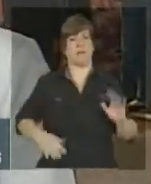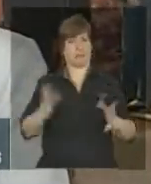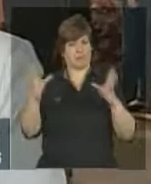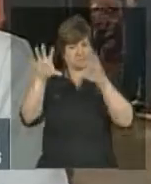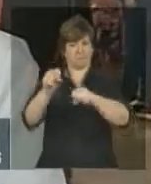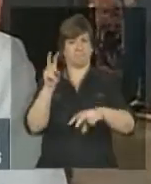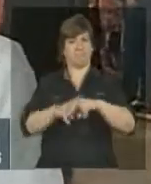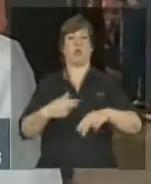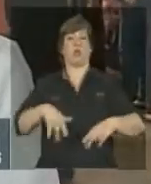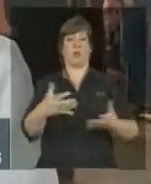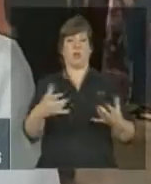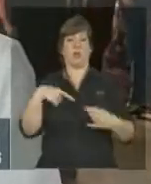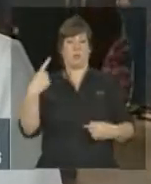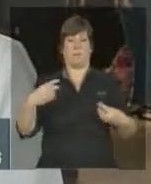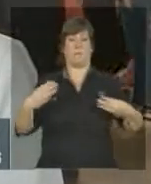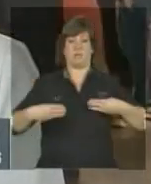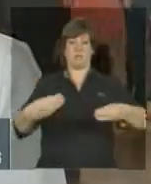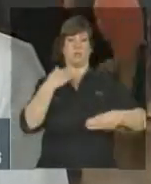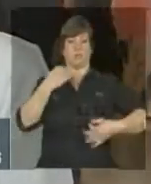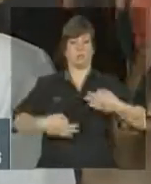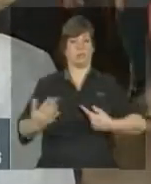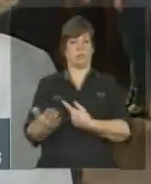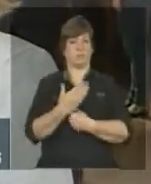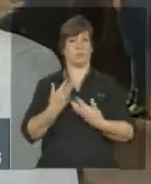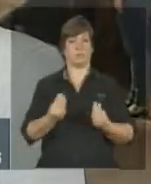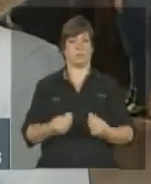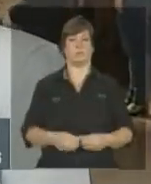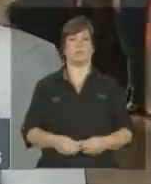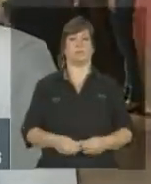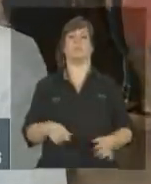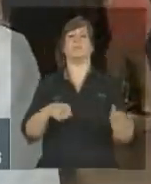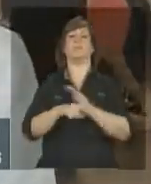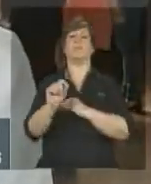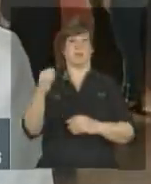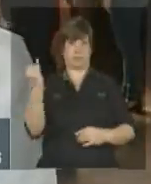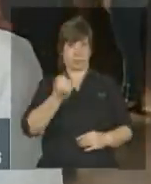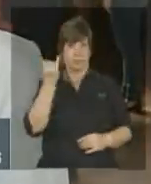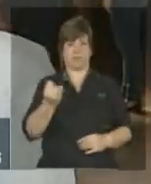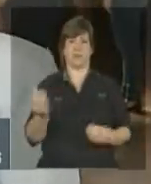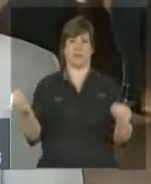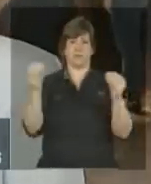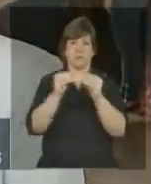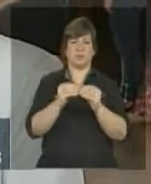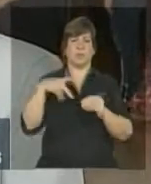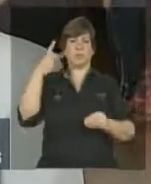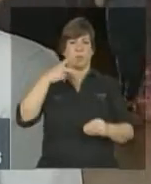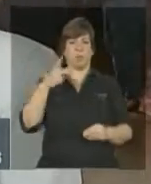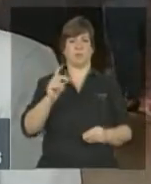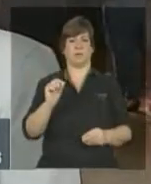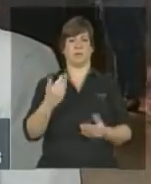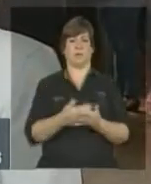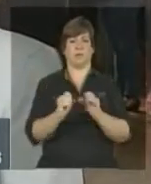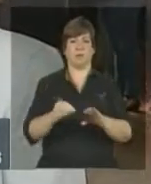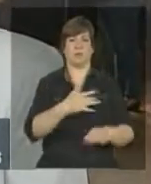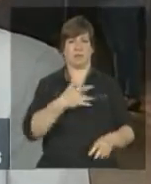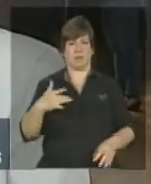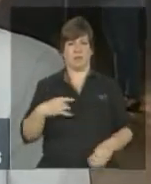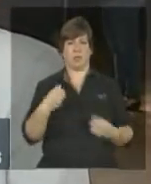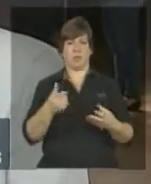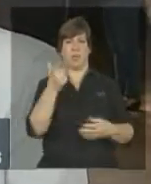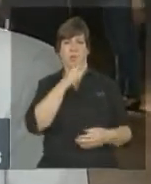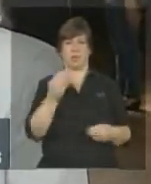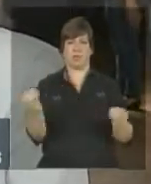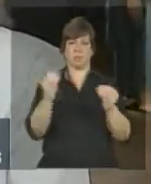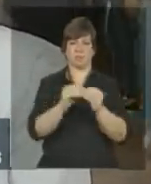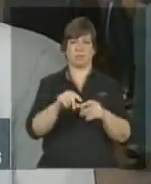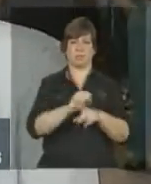contamos com o Ministério da Justiça permanentemente. É importante também integrar várias políticas de educação, saúde, para garantir aí a reinserção